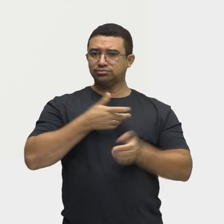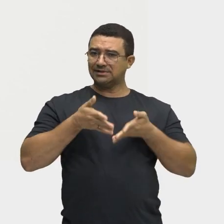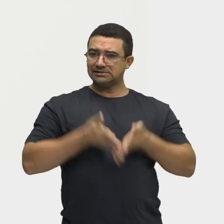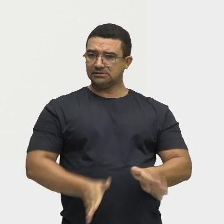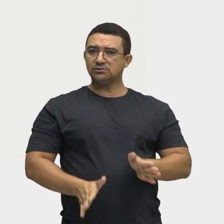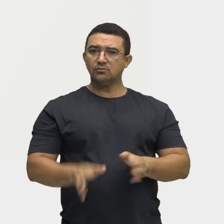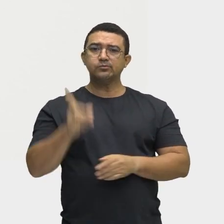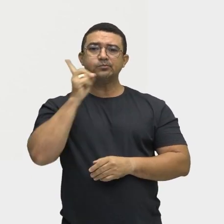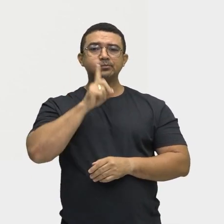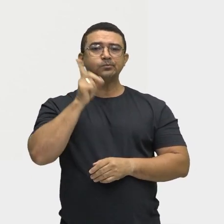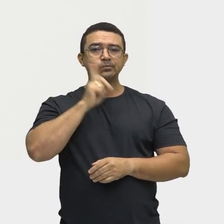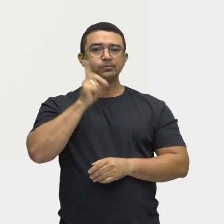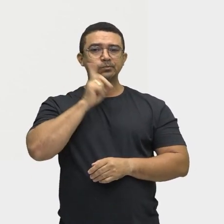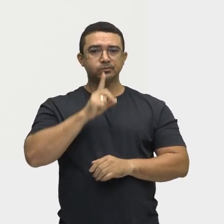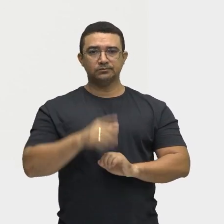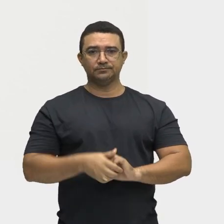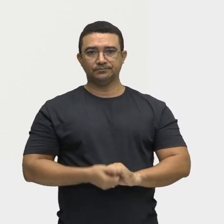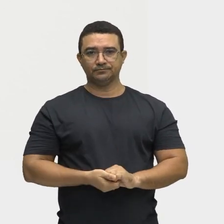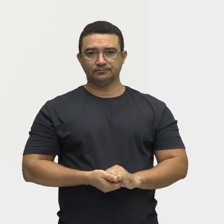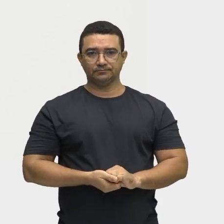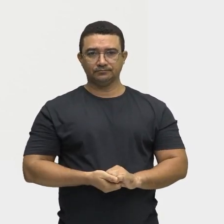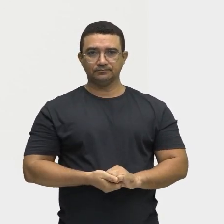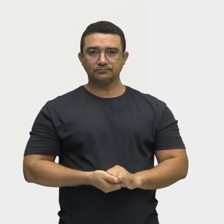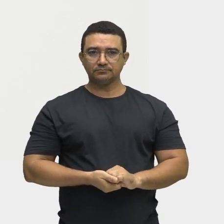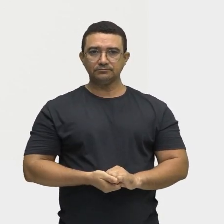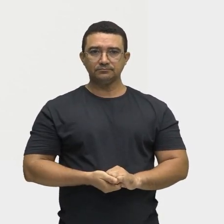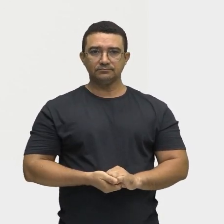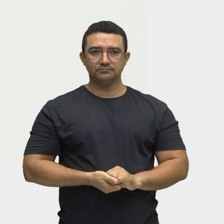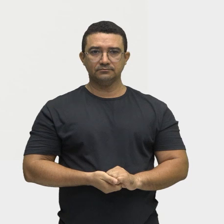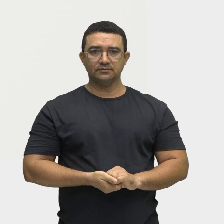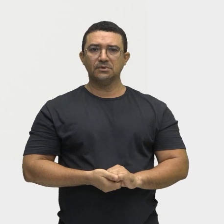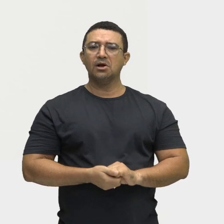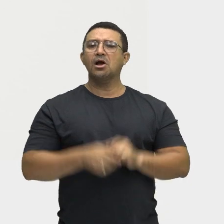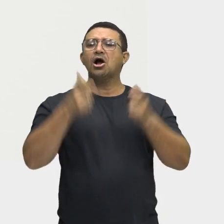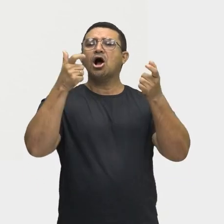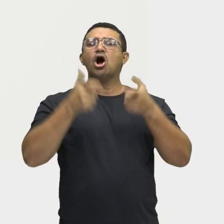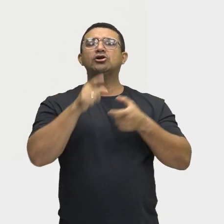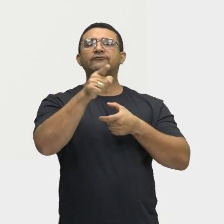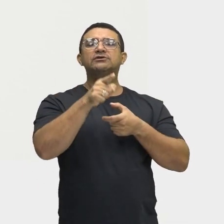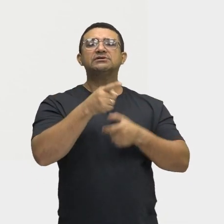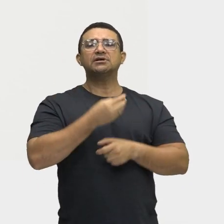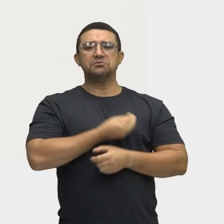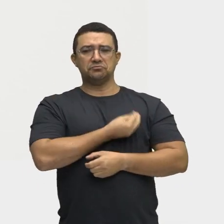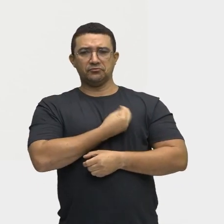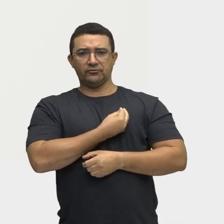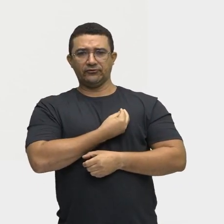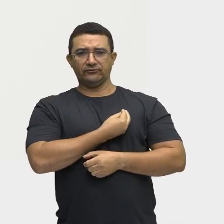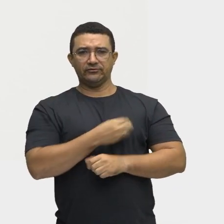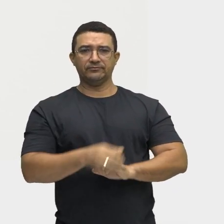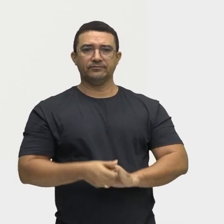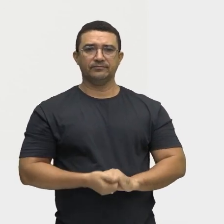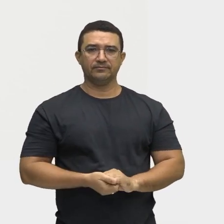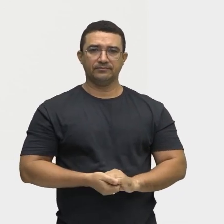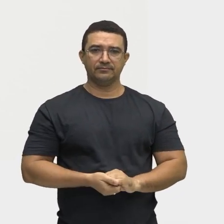Unidos. I come from the USA. I come from the USA.